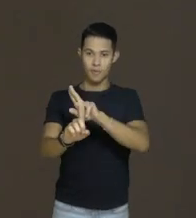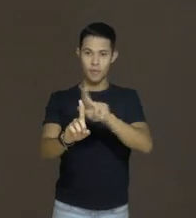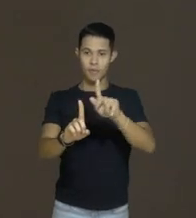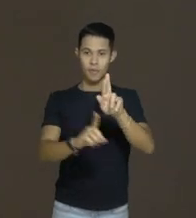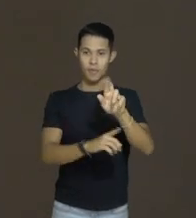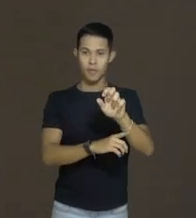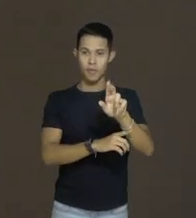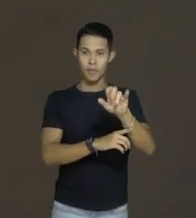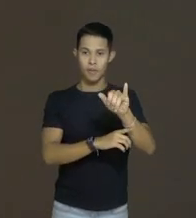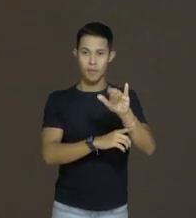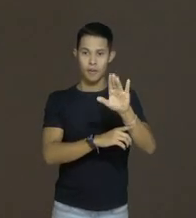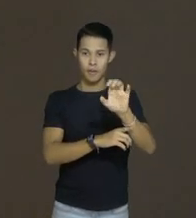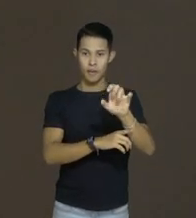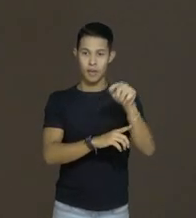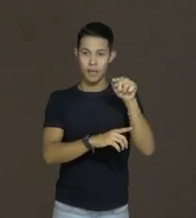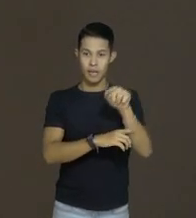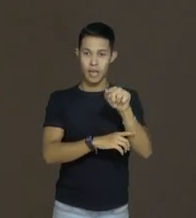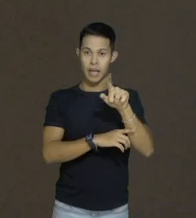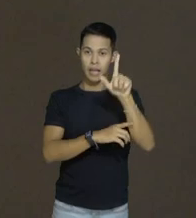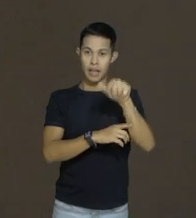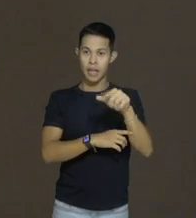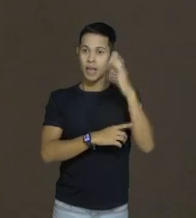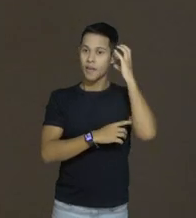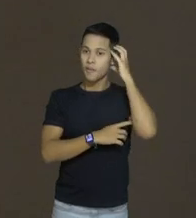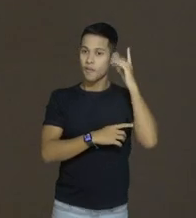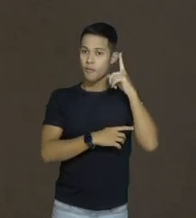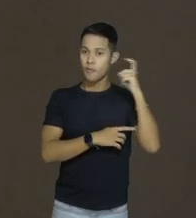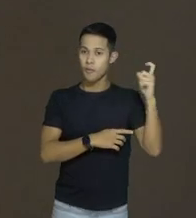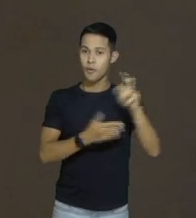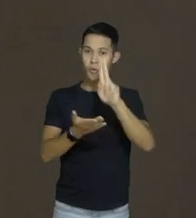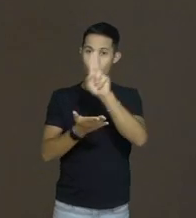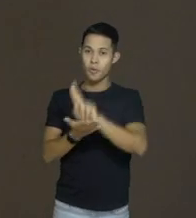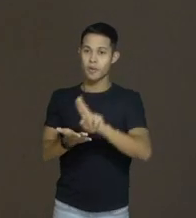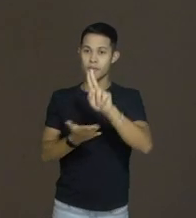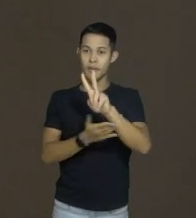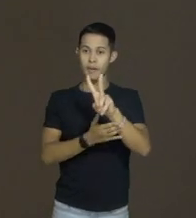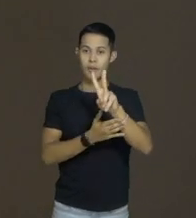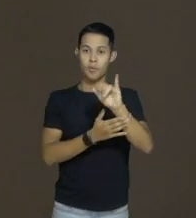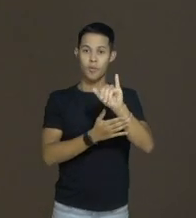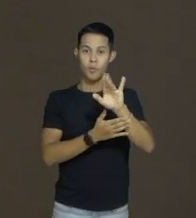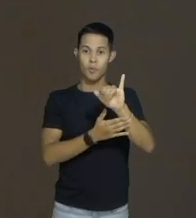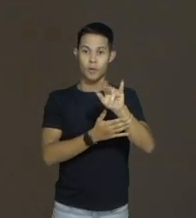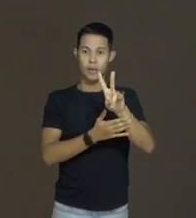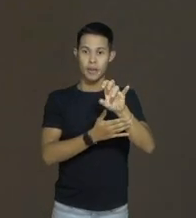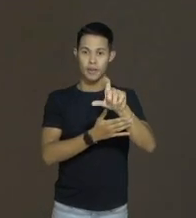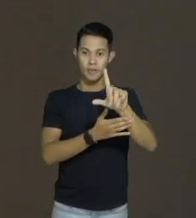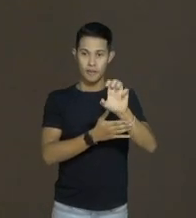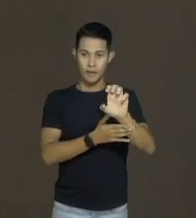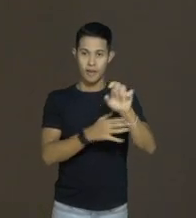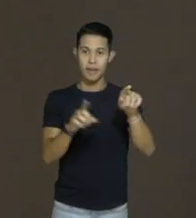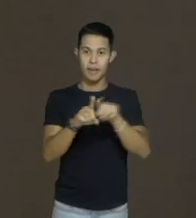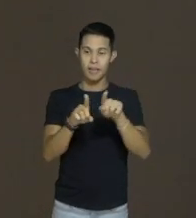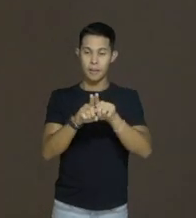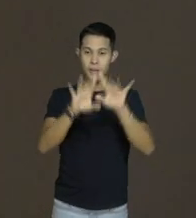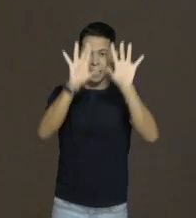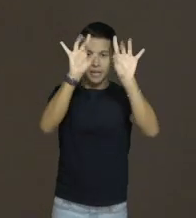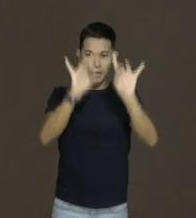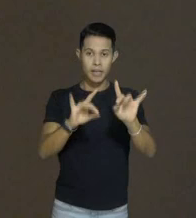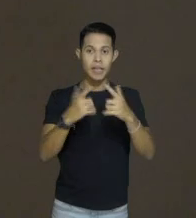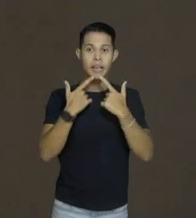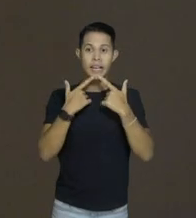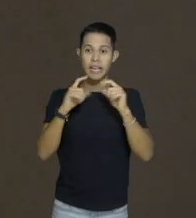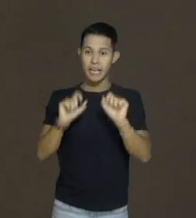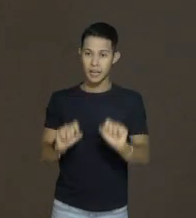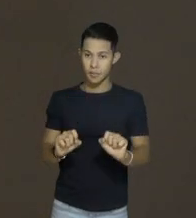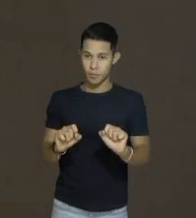fonoaudiologia pela Universidade do Vale do Itajaí, Univali, especialista em linguagem,